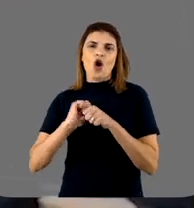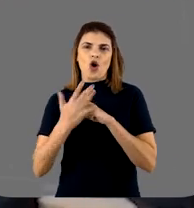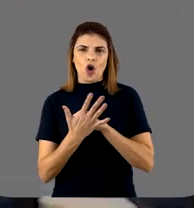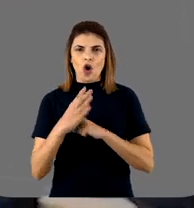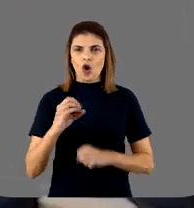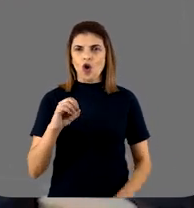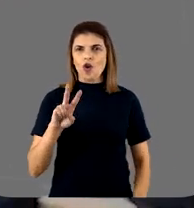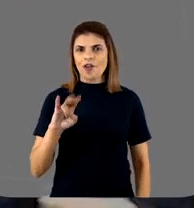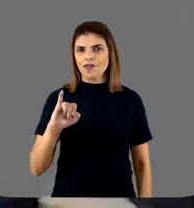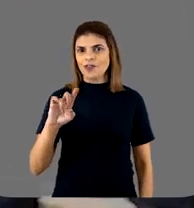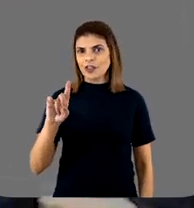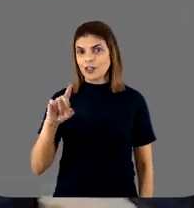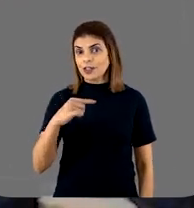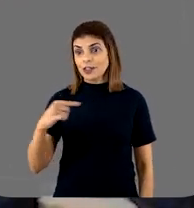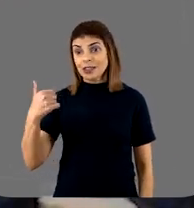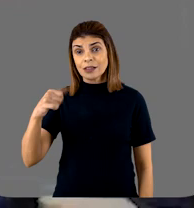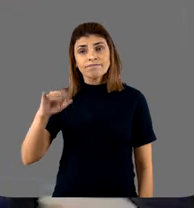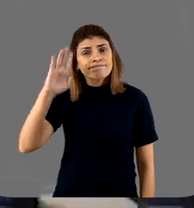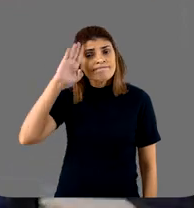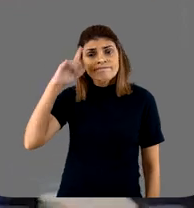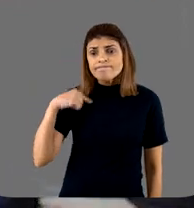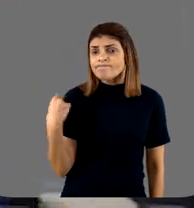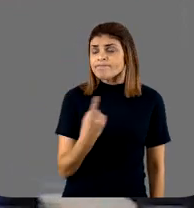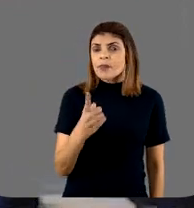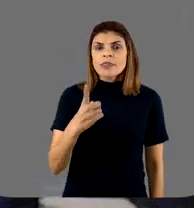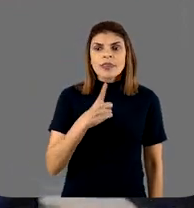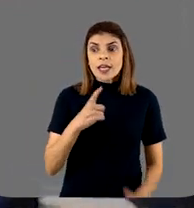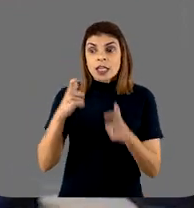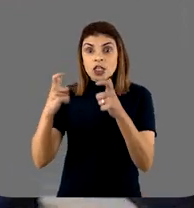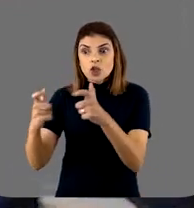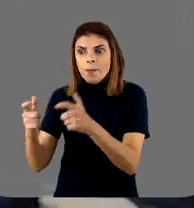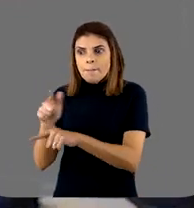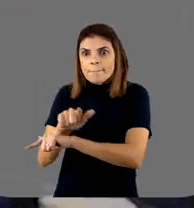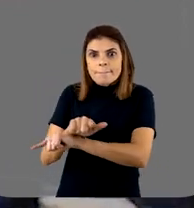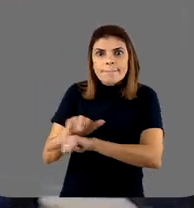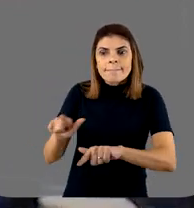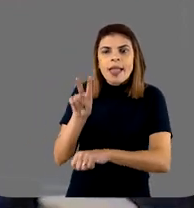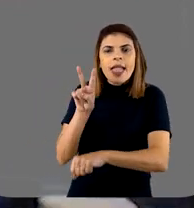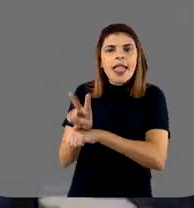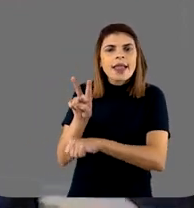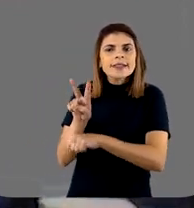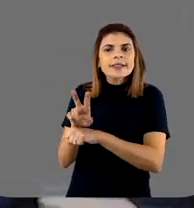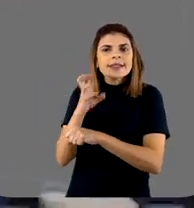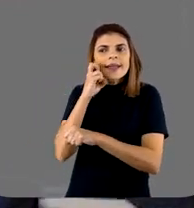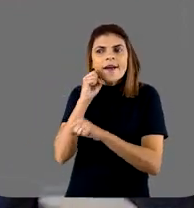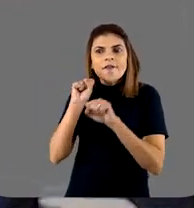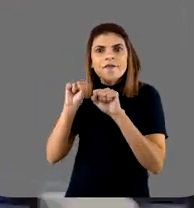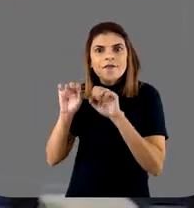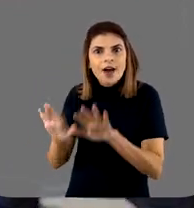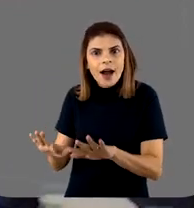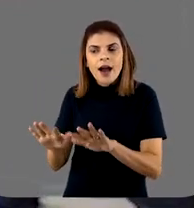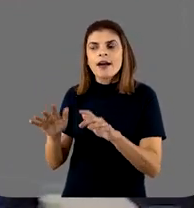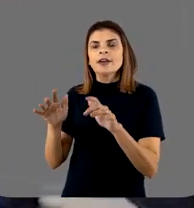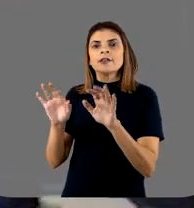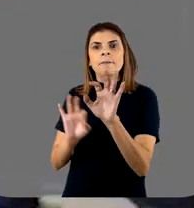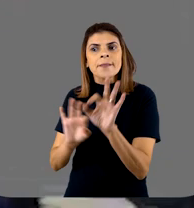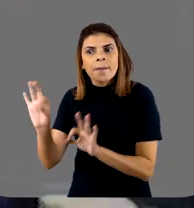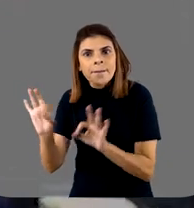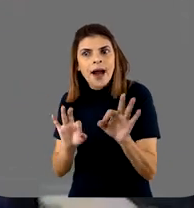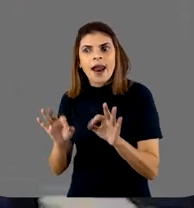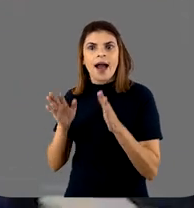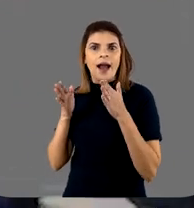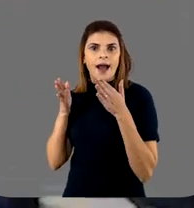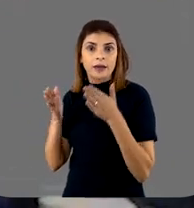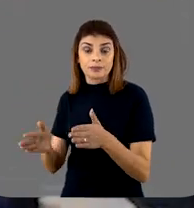covid-19 dentro da irpi então é fundamental que a gente tenha esse espaço vazio reservado preparado